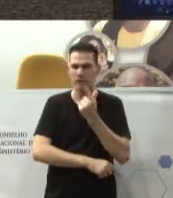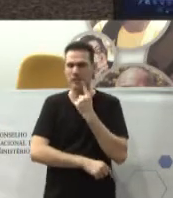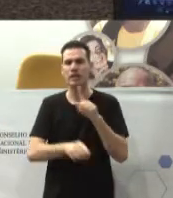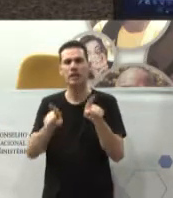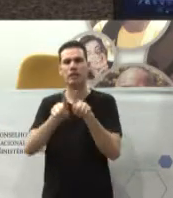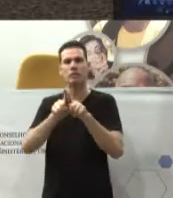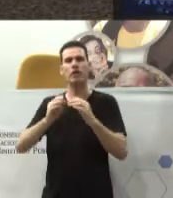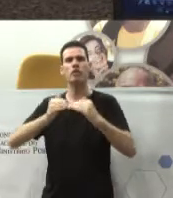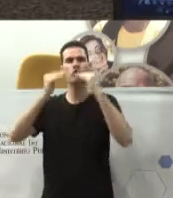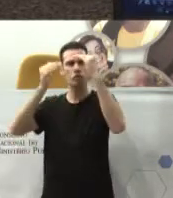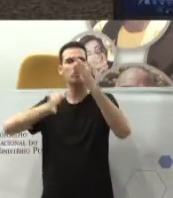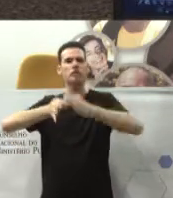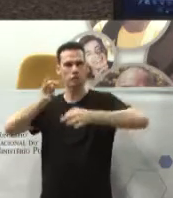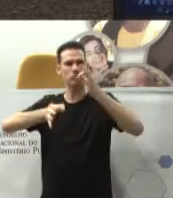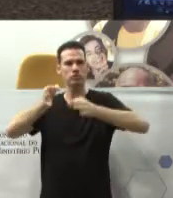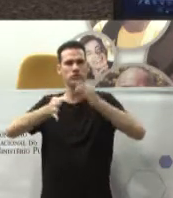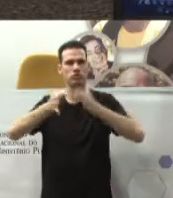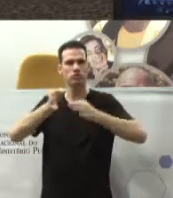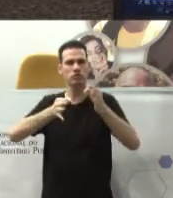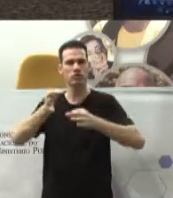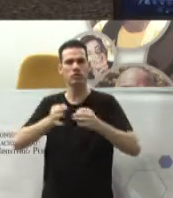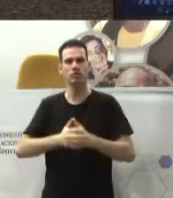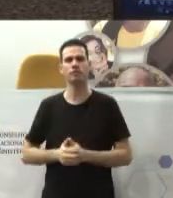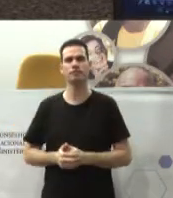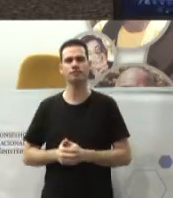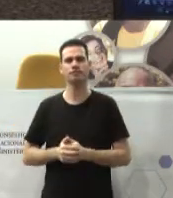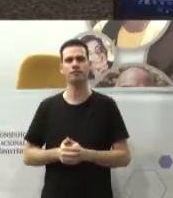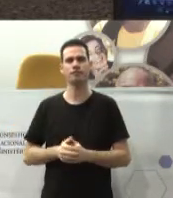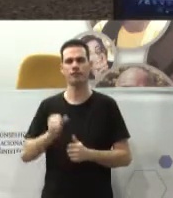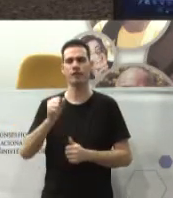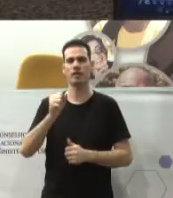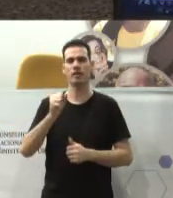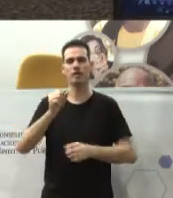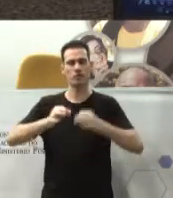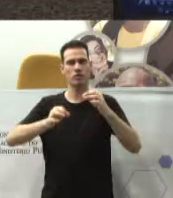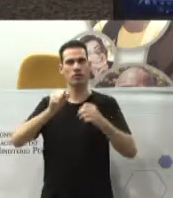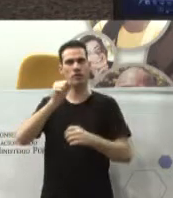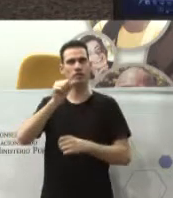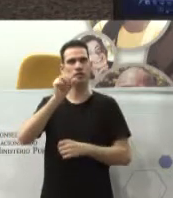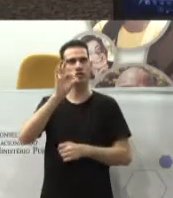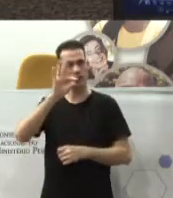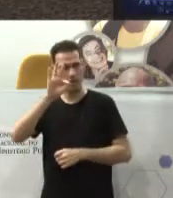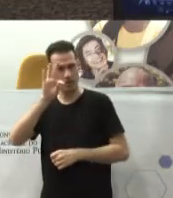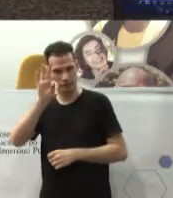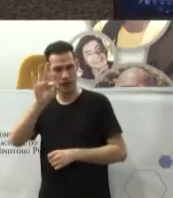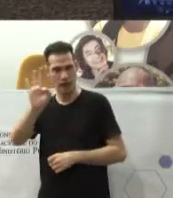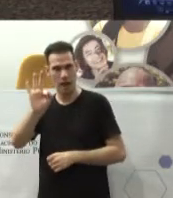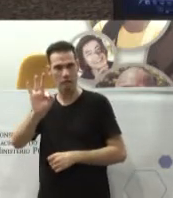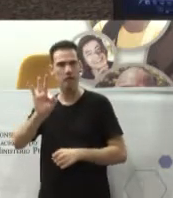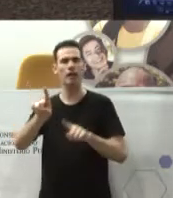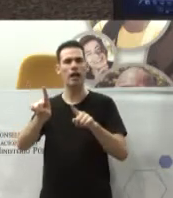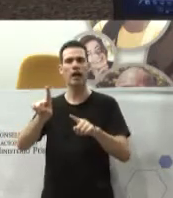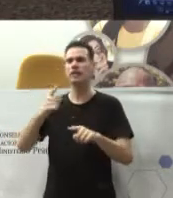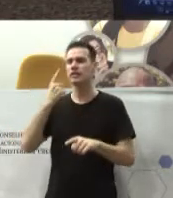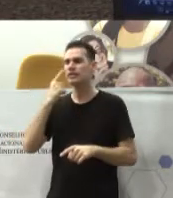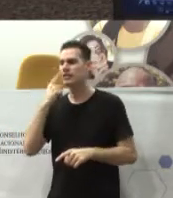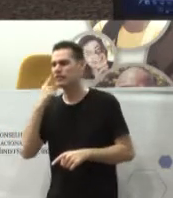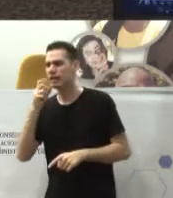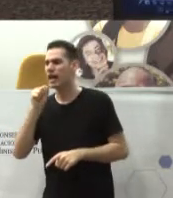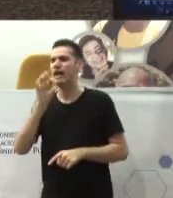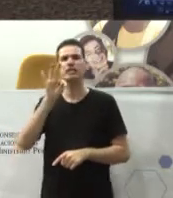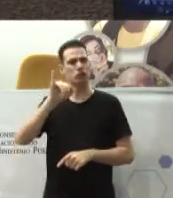Supremo Tribunal, Supremo Tribunal Federal, tem um problema de decidir uma Câmara dirigida à outra, a